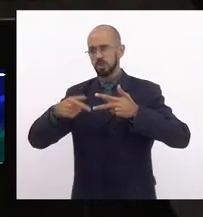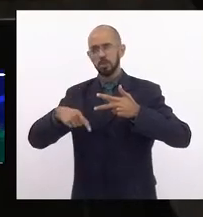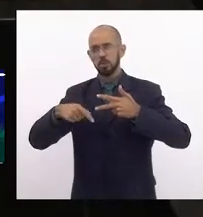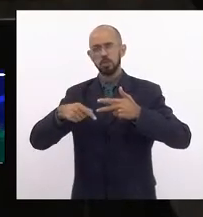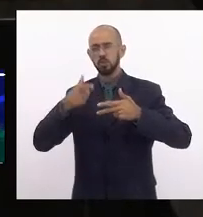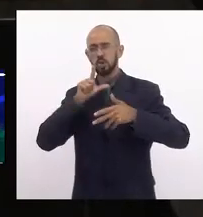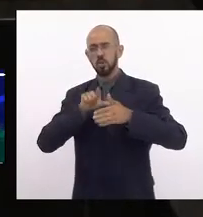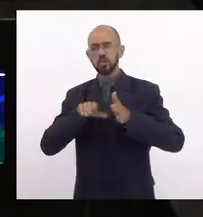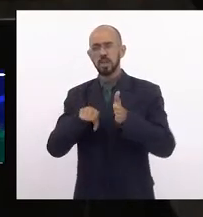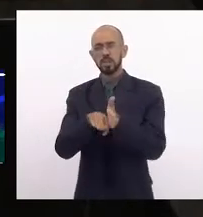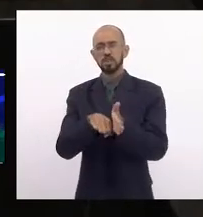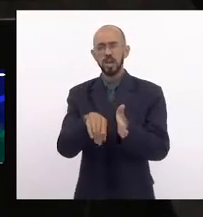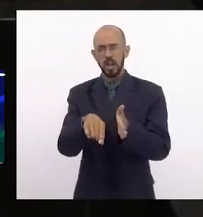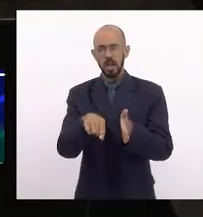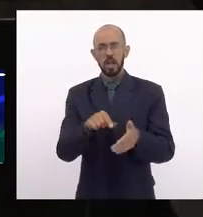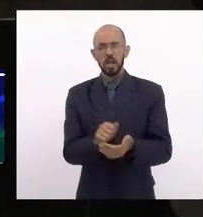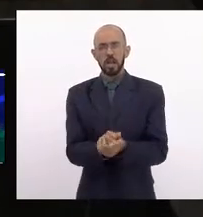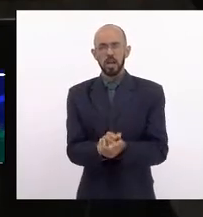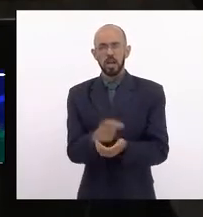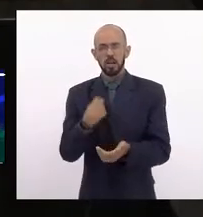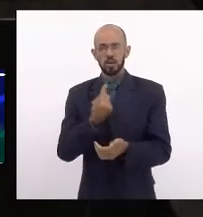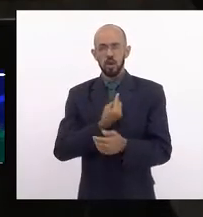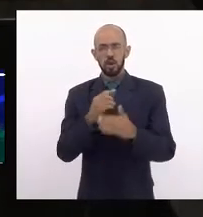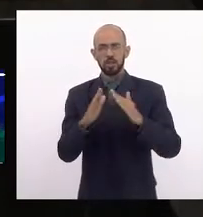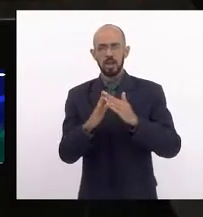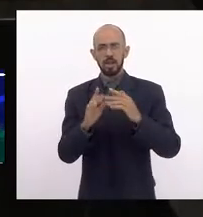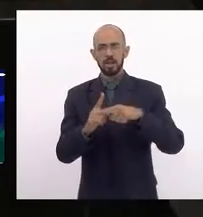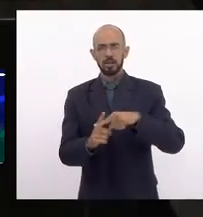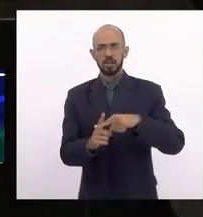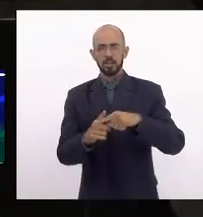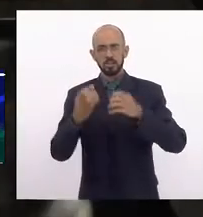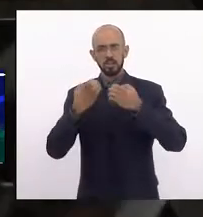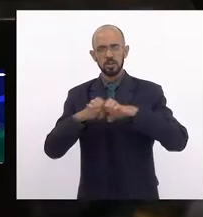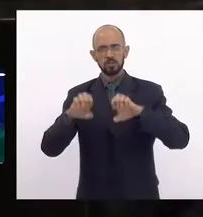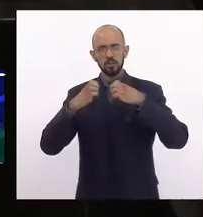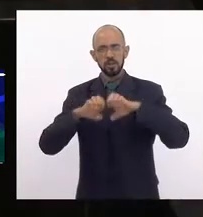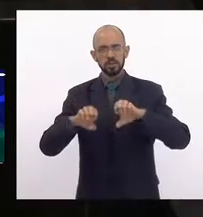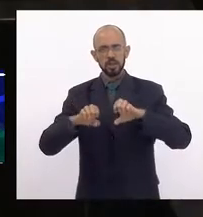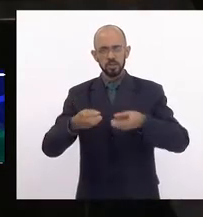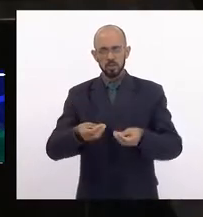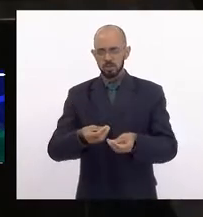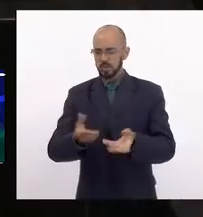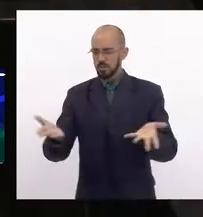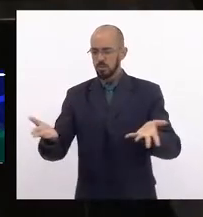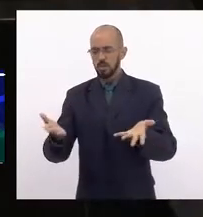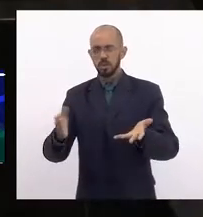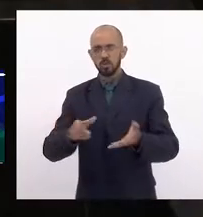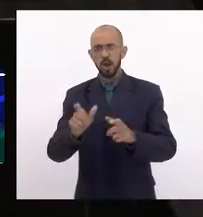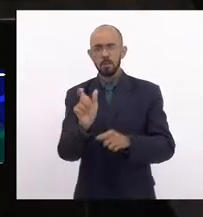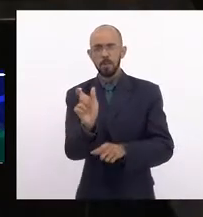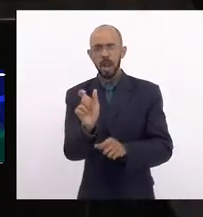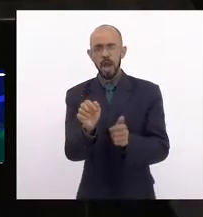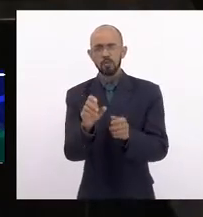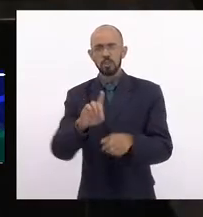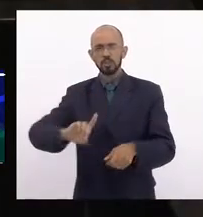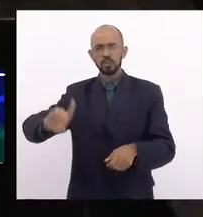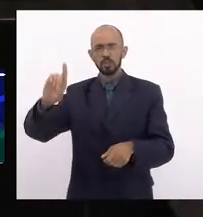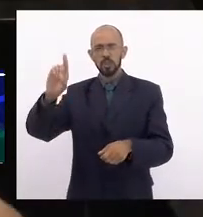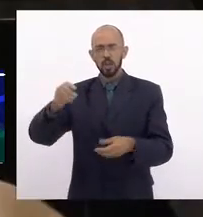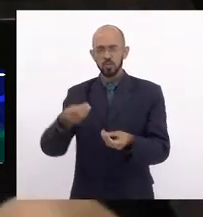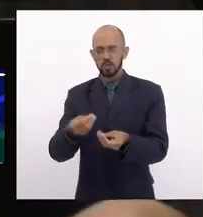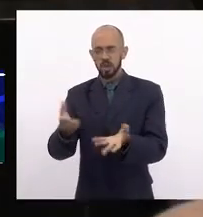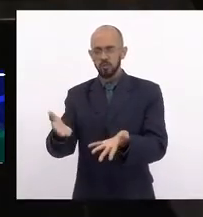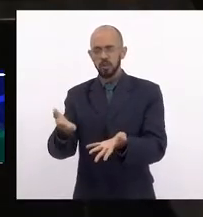chega somos nós a igreja que estamos evangelizando levando a palavra de Deus levando alimento